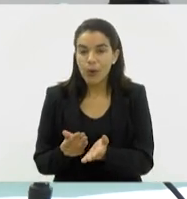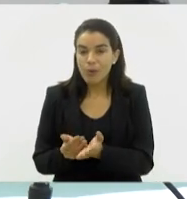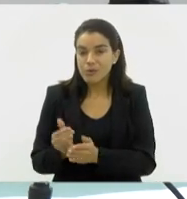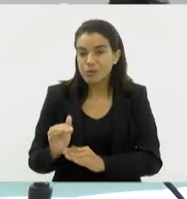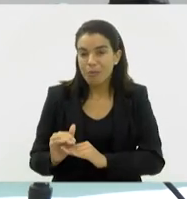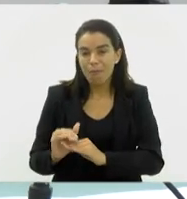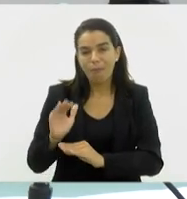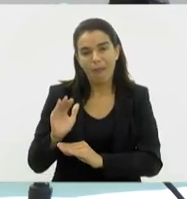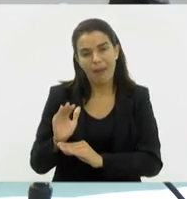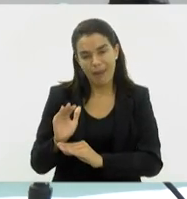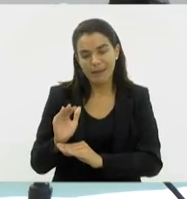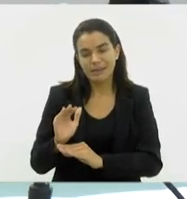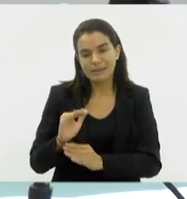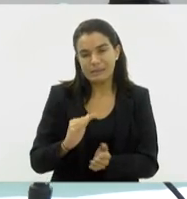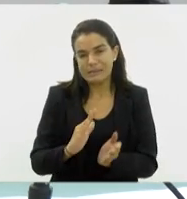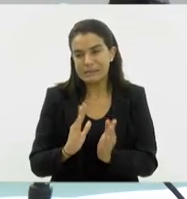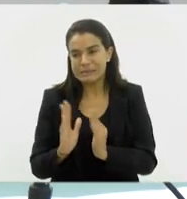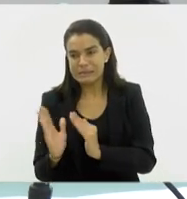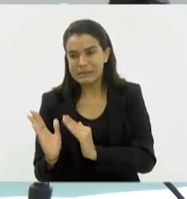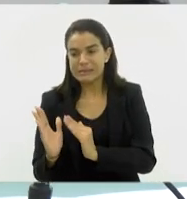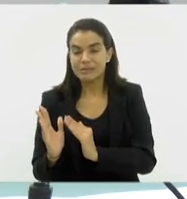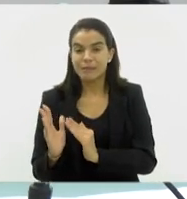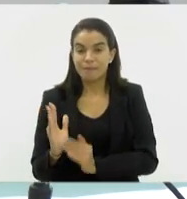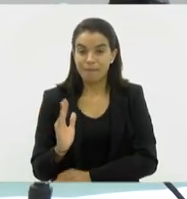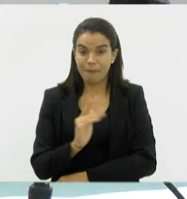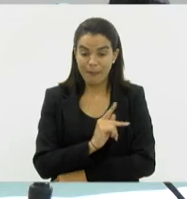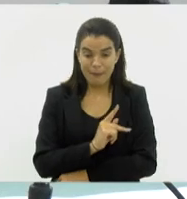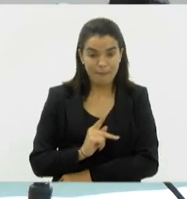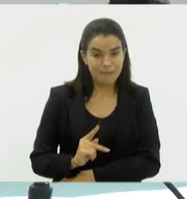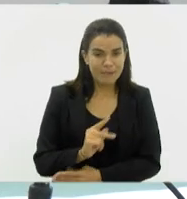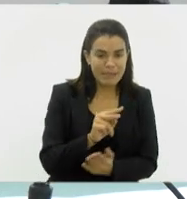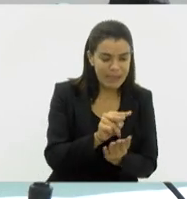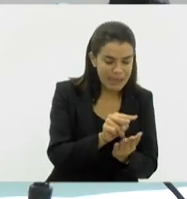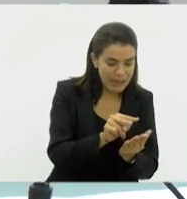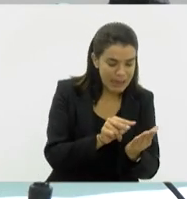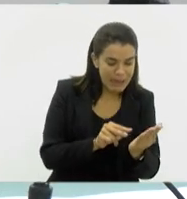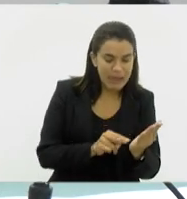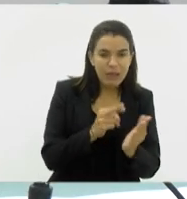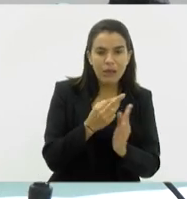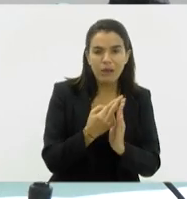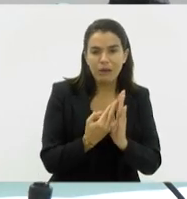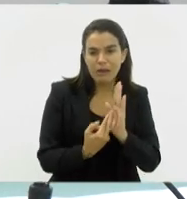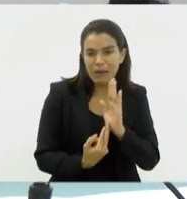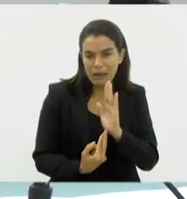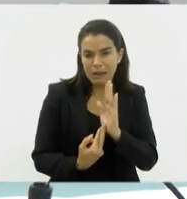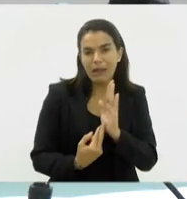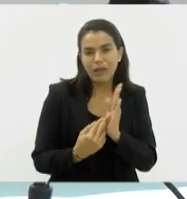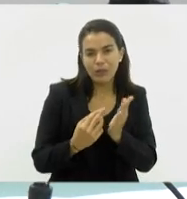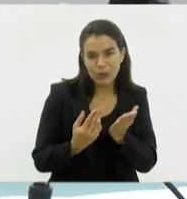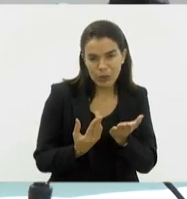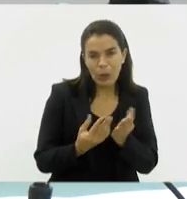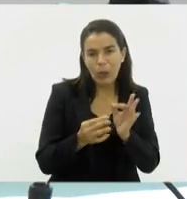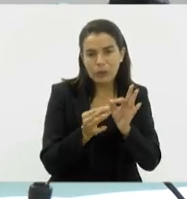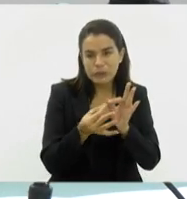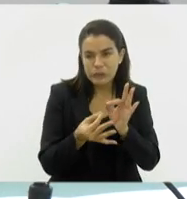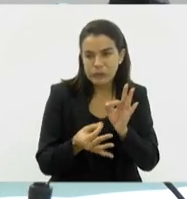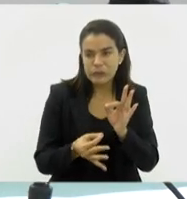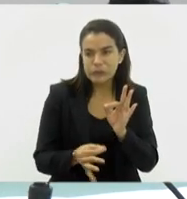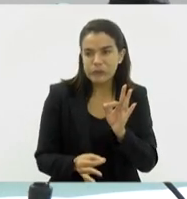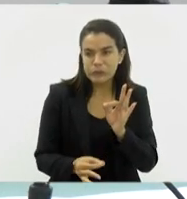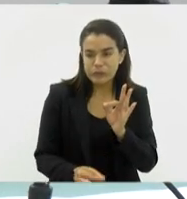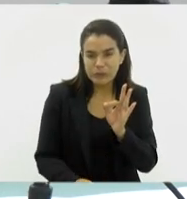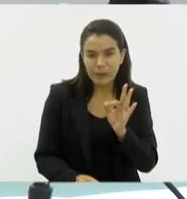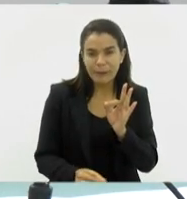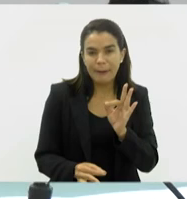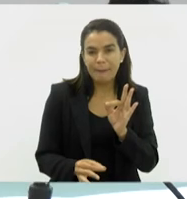horas a nossa presidenta leu um relatório eh extenso eh